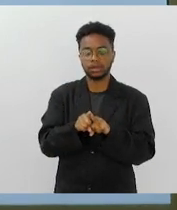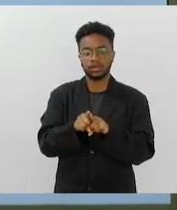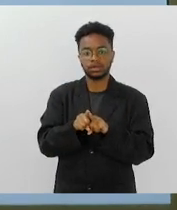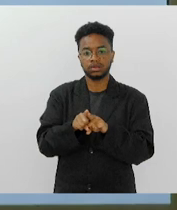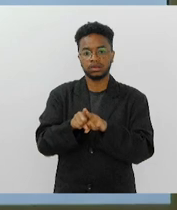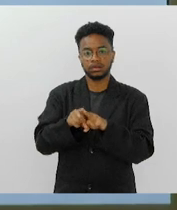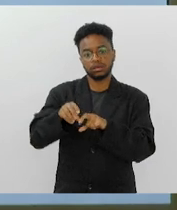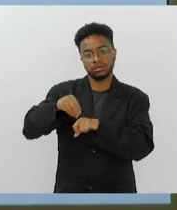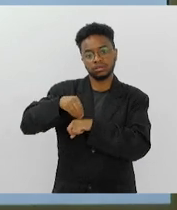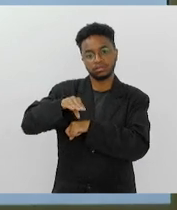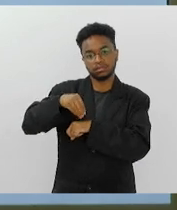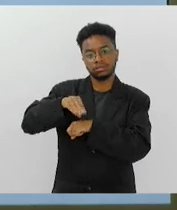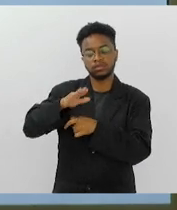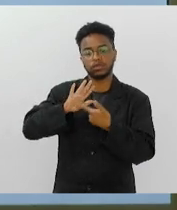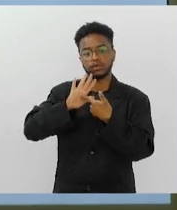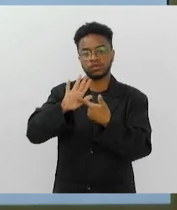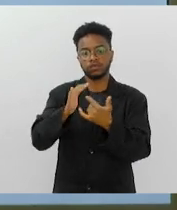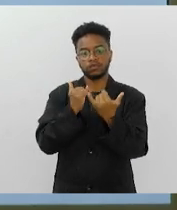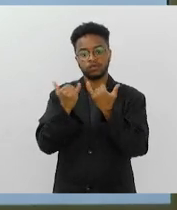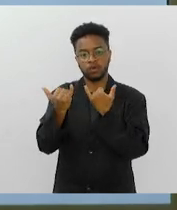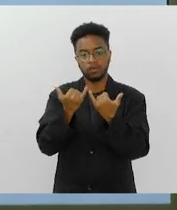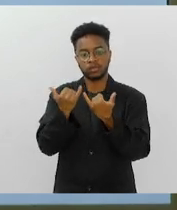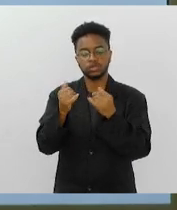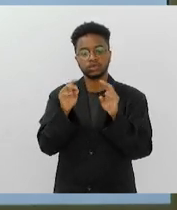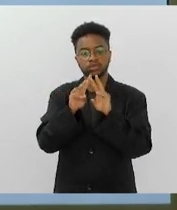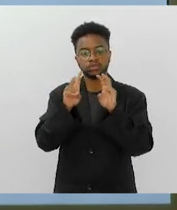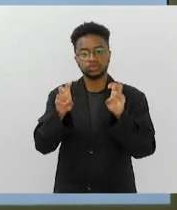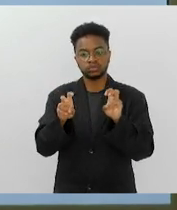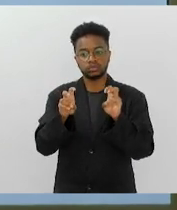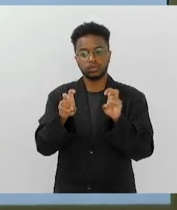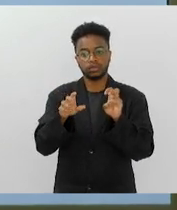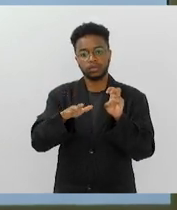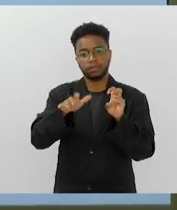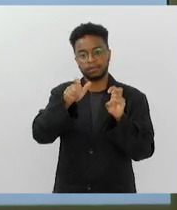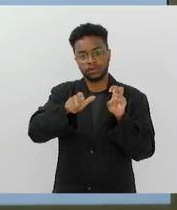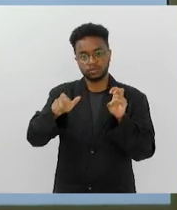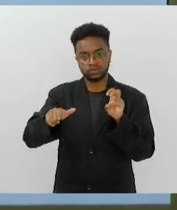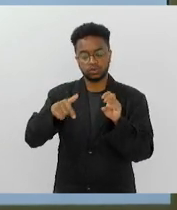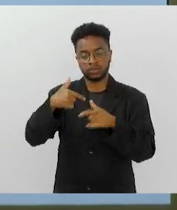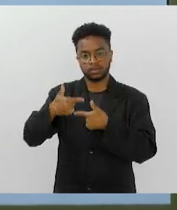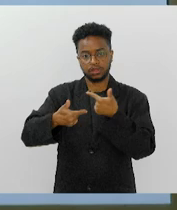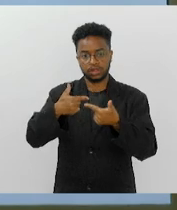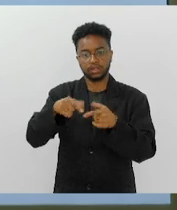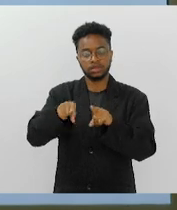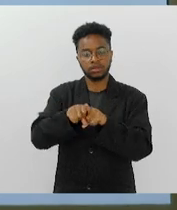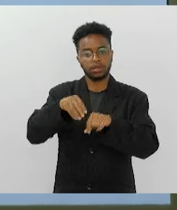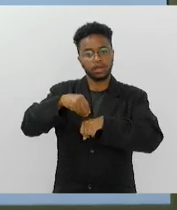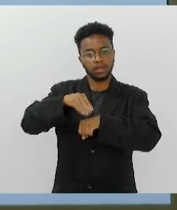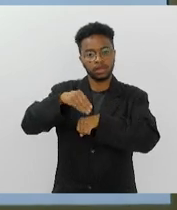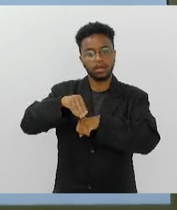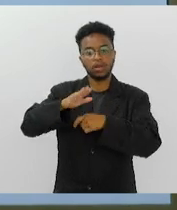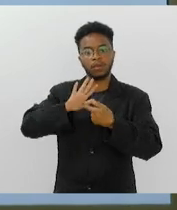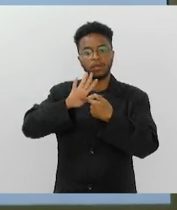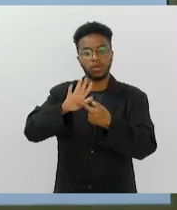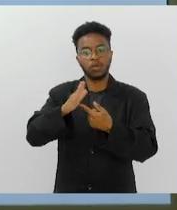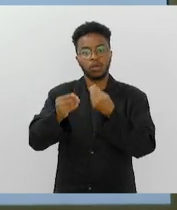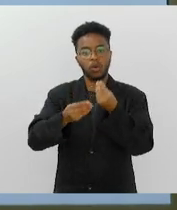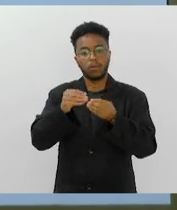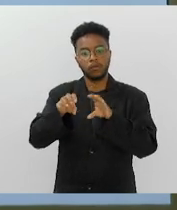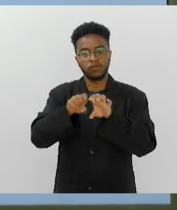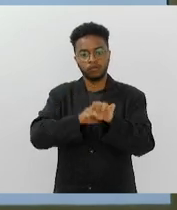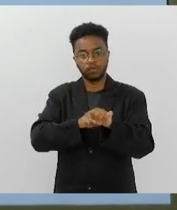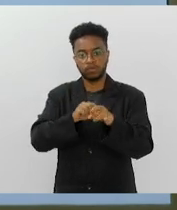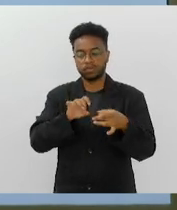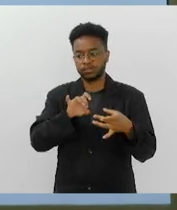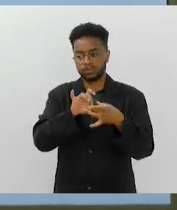de formar os nossos servidores da rede para que eles possam estar replicando também, fazendo formações em cascatas